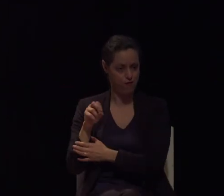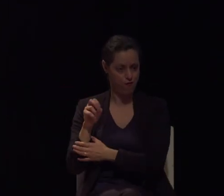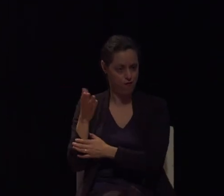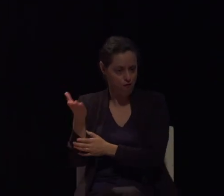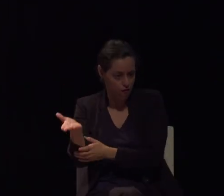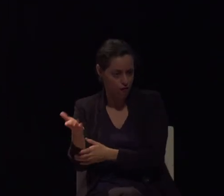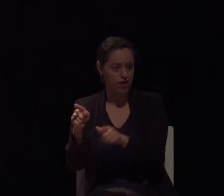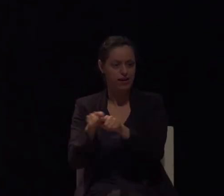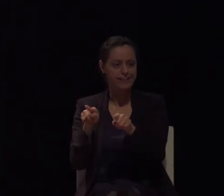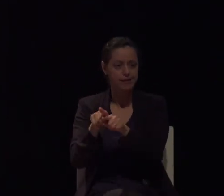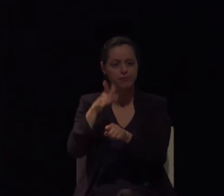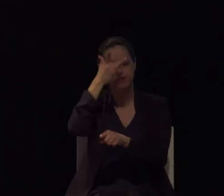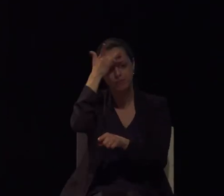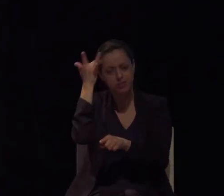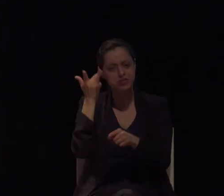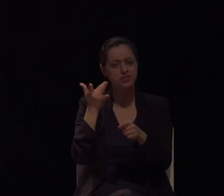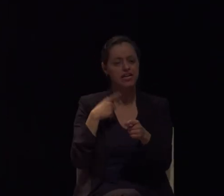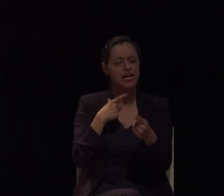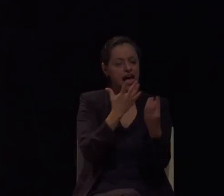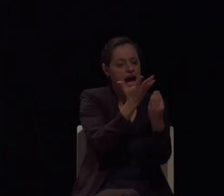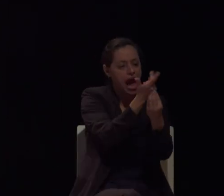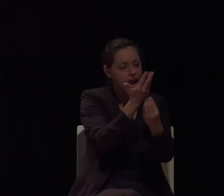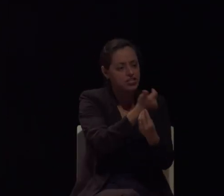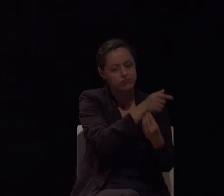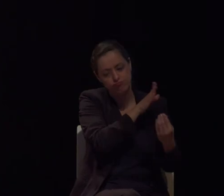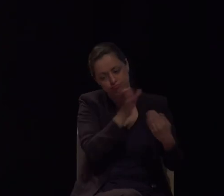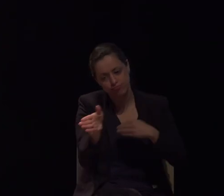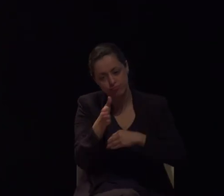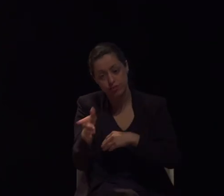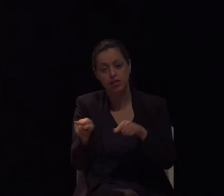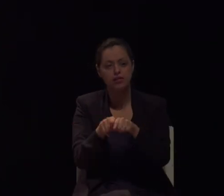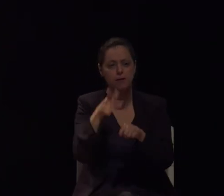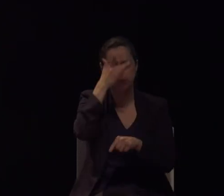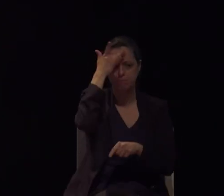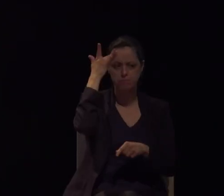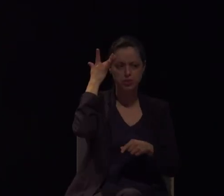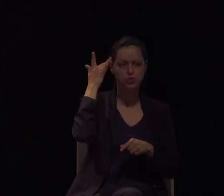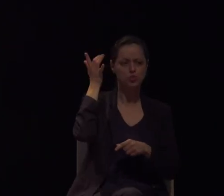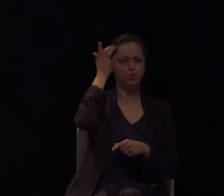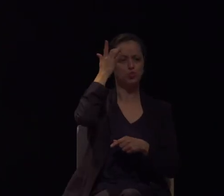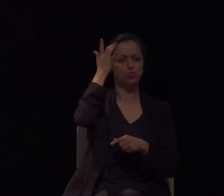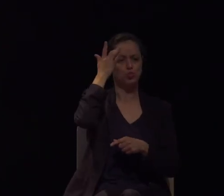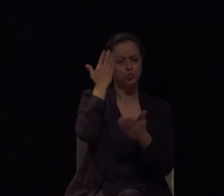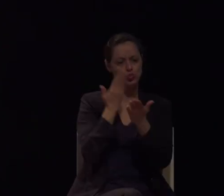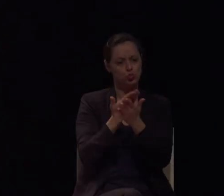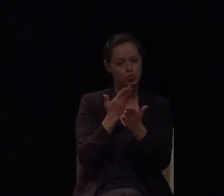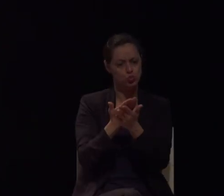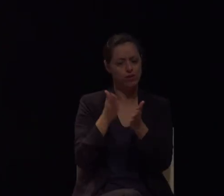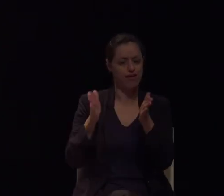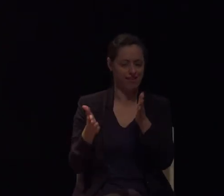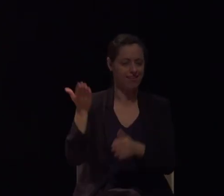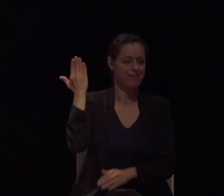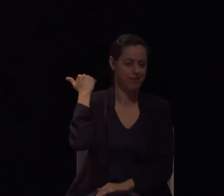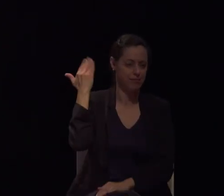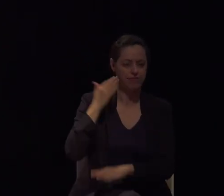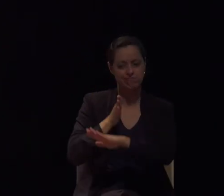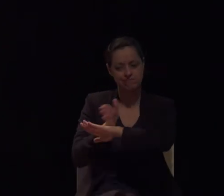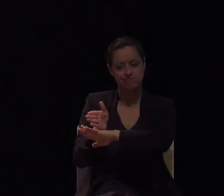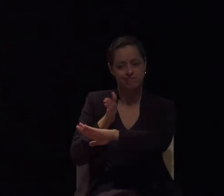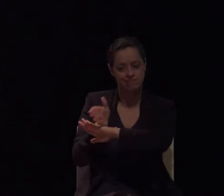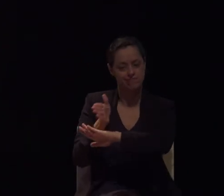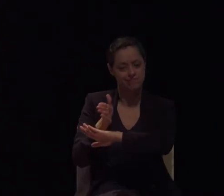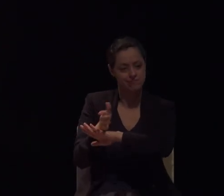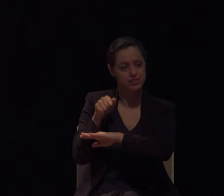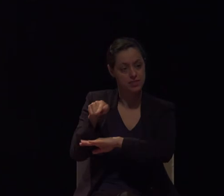artistas e ativistas negro assim como importantes intelectuais da época é um exemplo disso é que lá no teatro